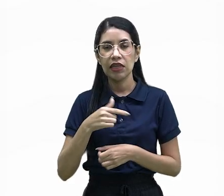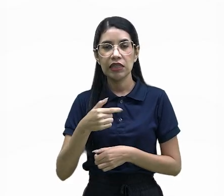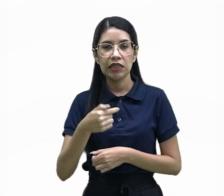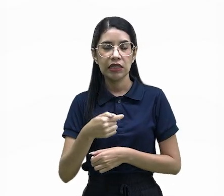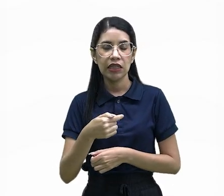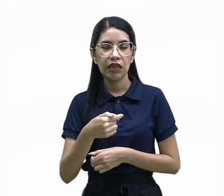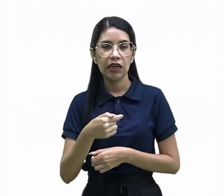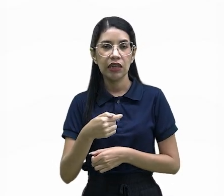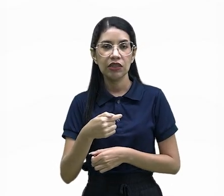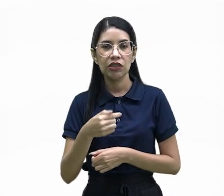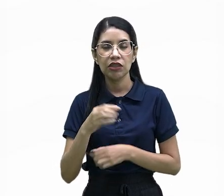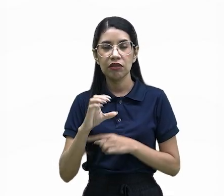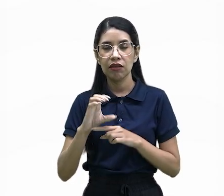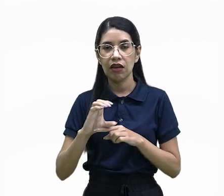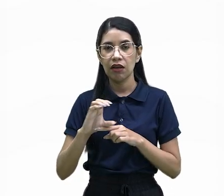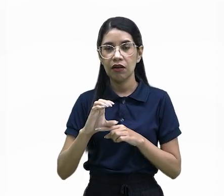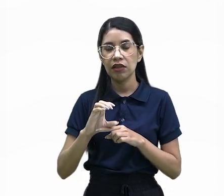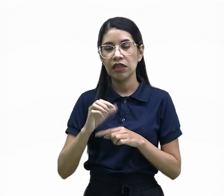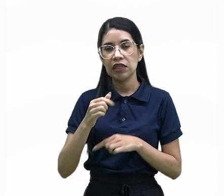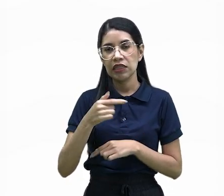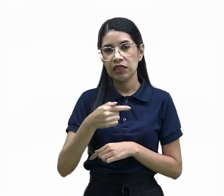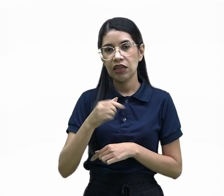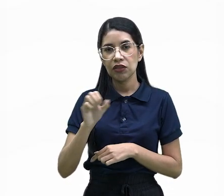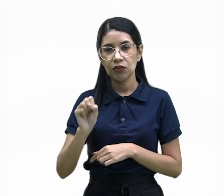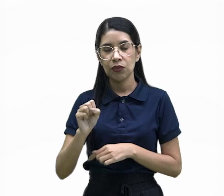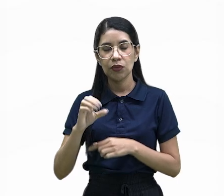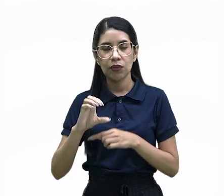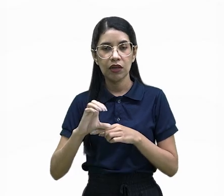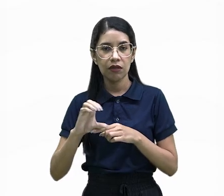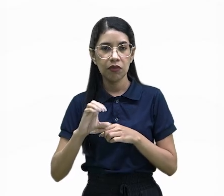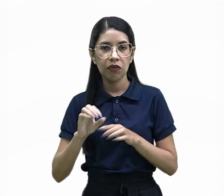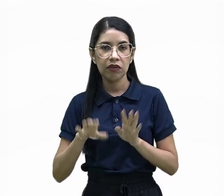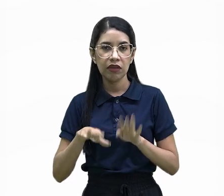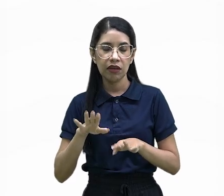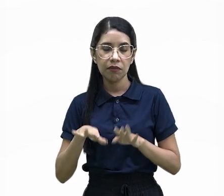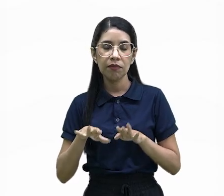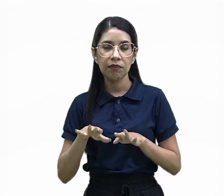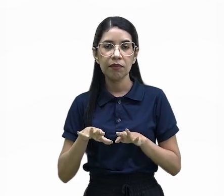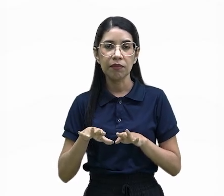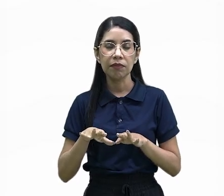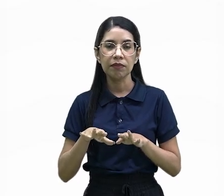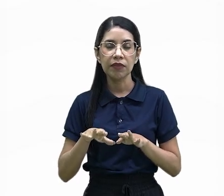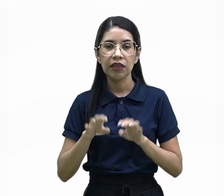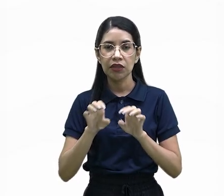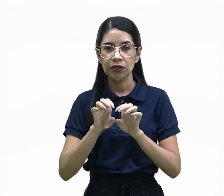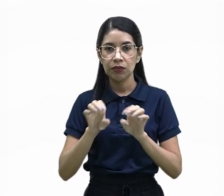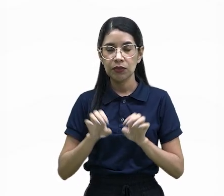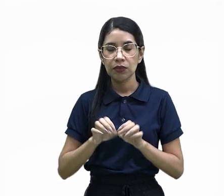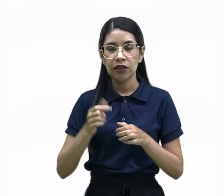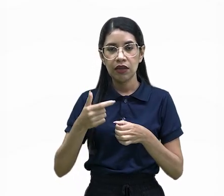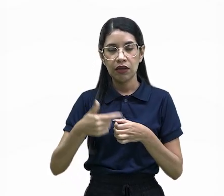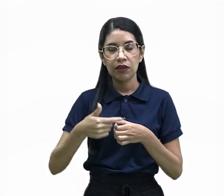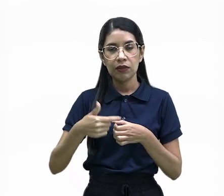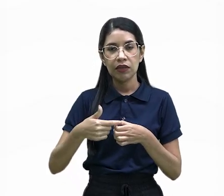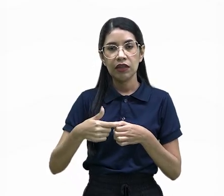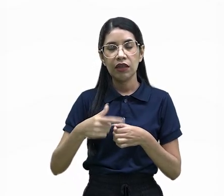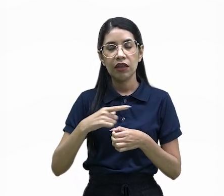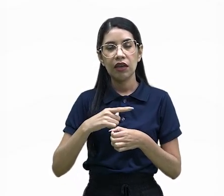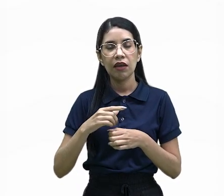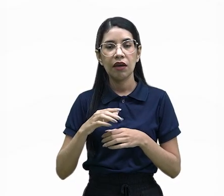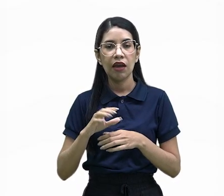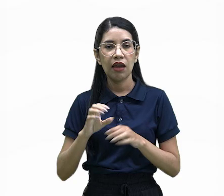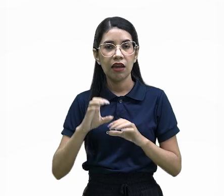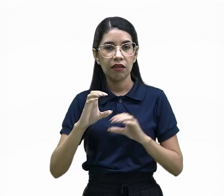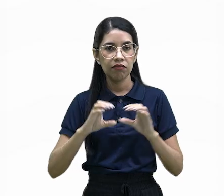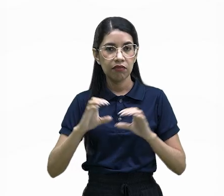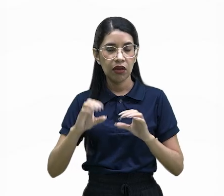7 carbonos a 8 carbonos, né? Dependendo ali da octanagem da gasolina, vai ter muito carbono, vai ter muita cadeia